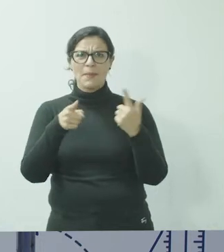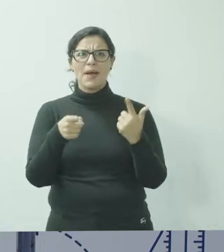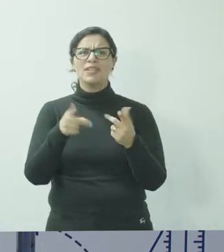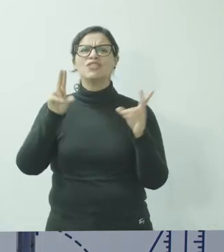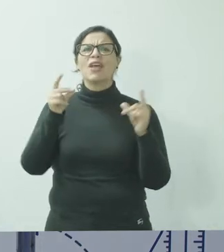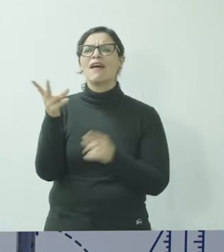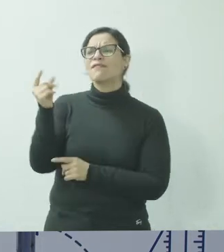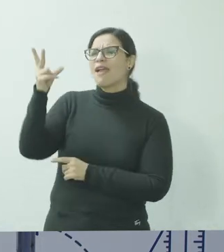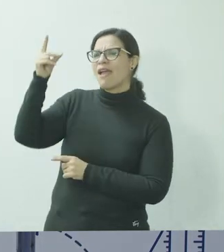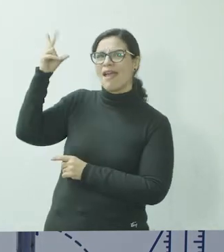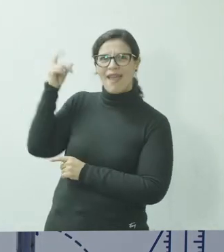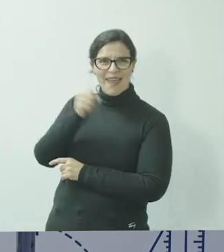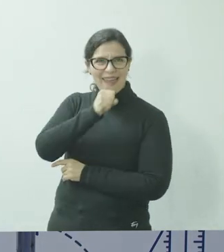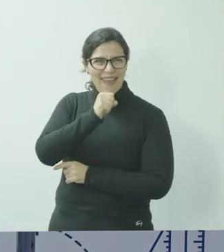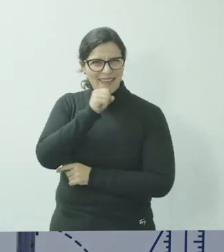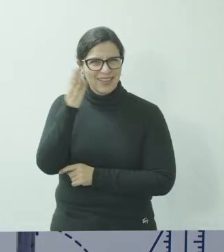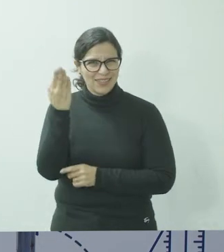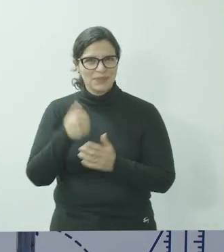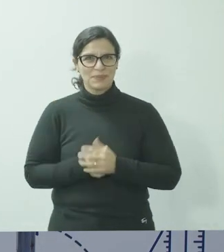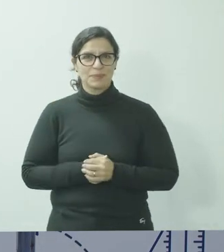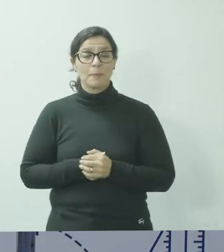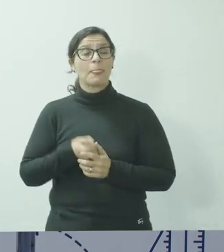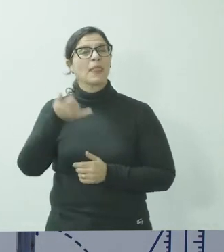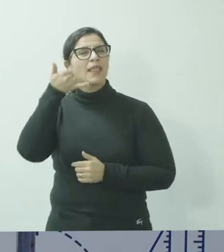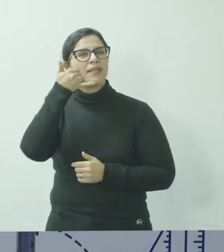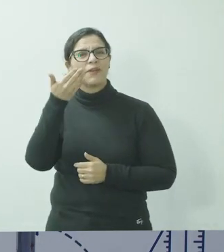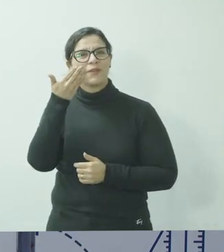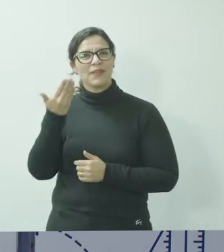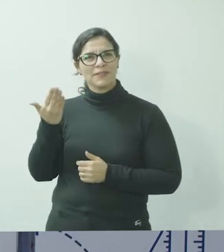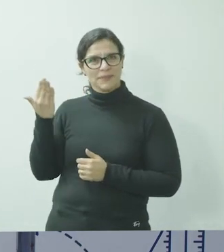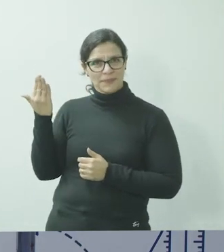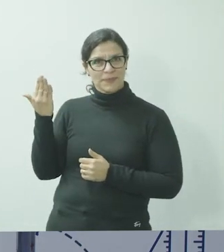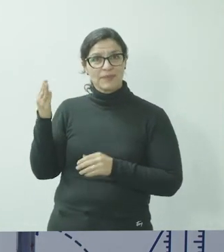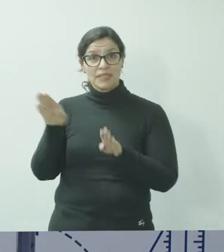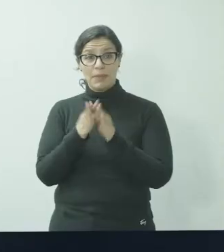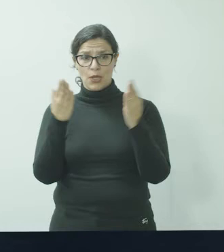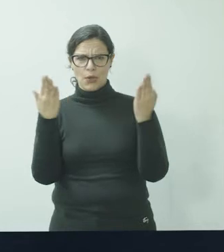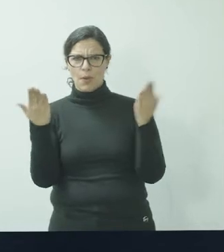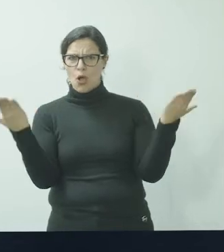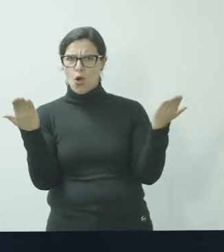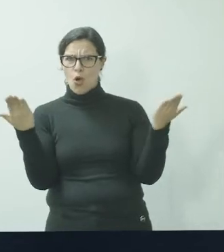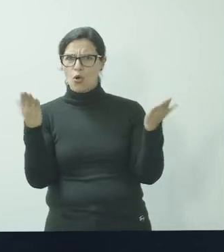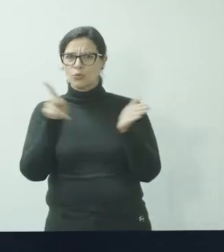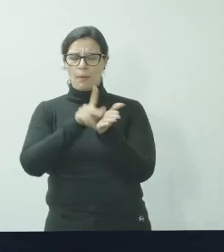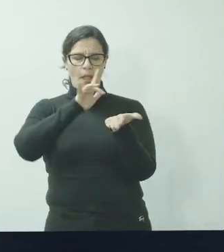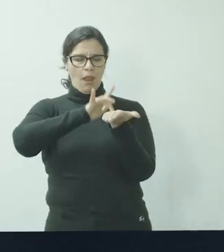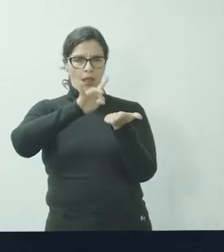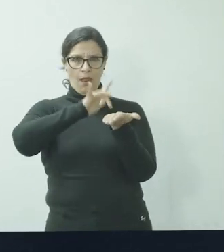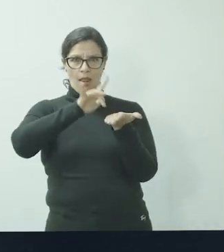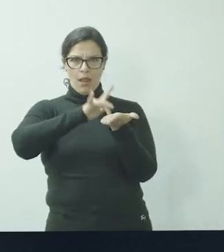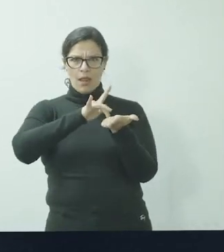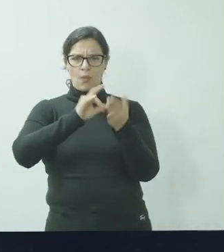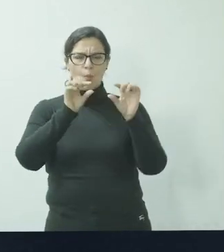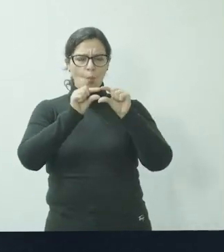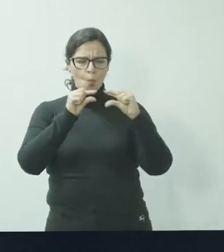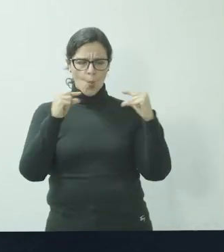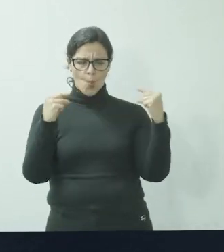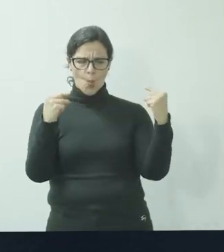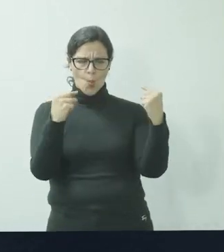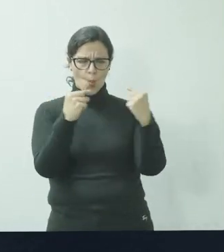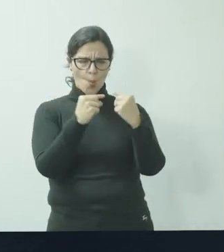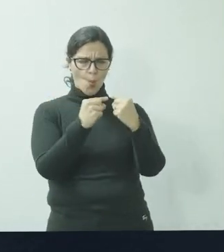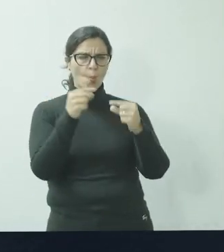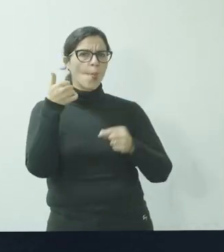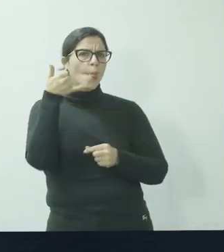celular bastante antigo então podem ver né se for comparado com o smartphone que é mais utilizado